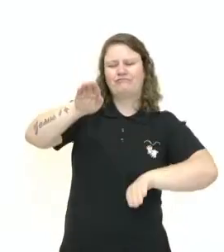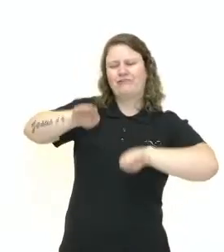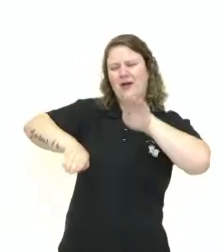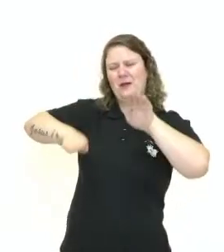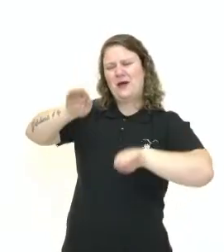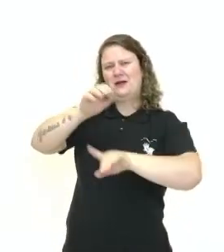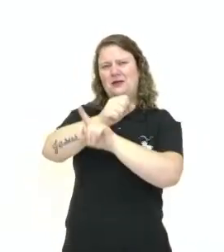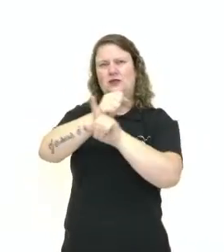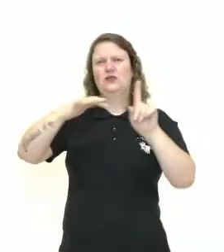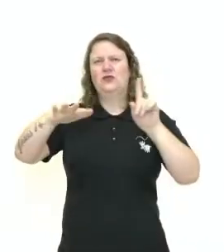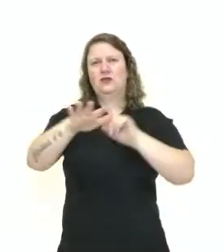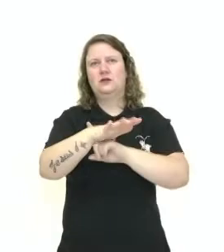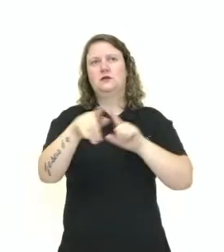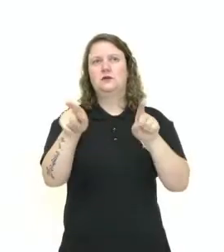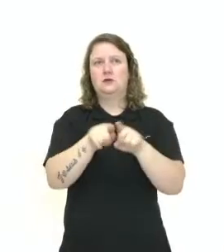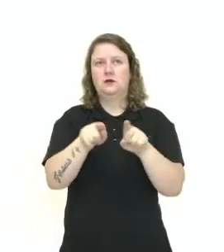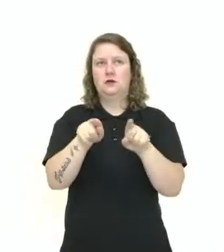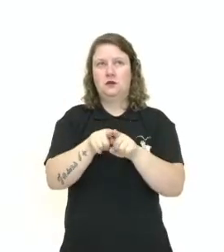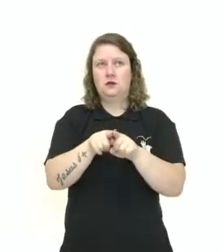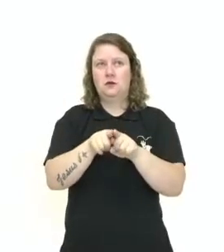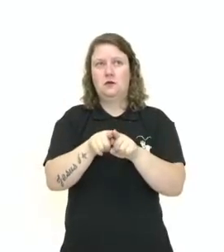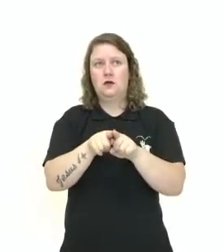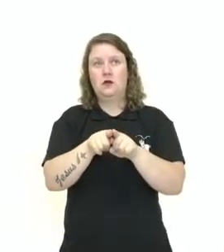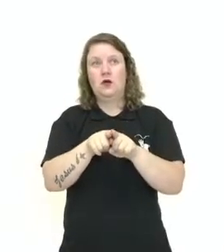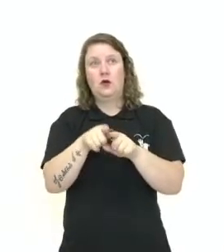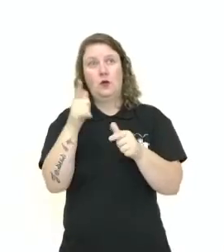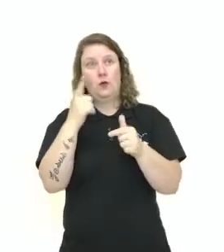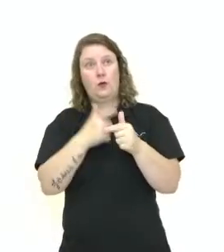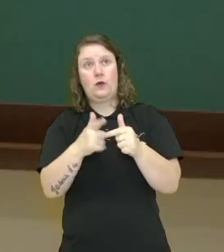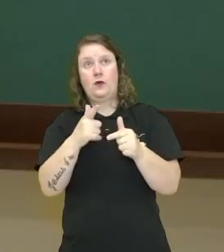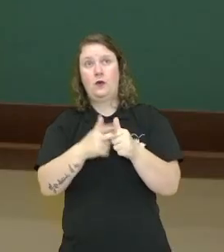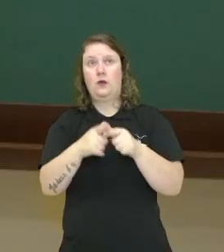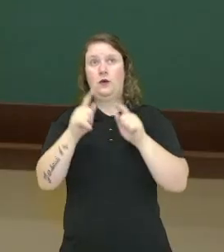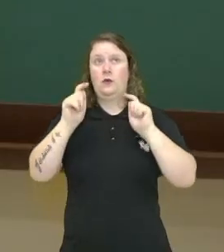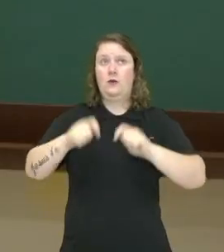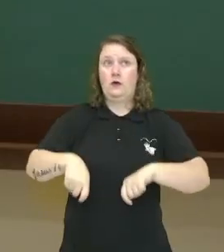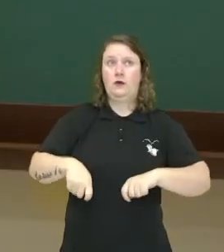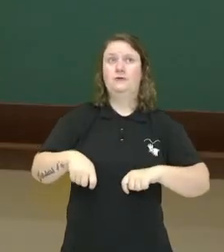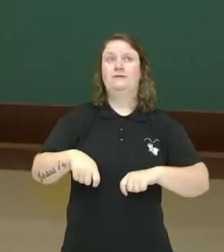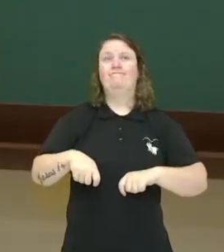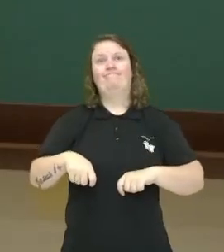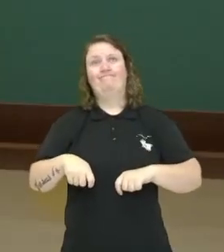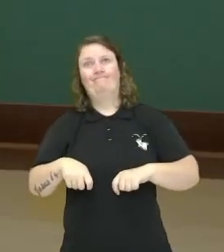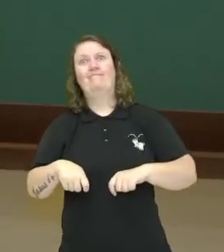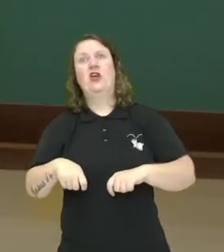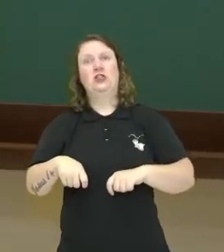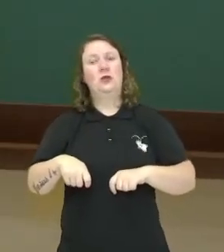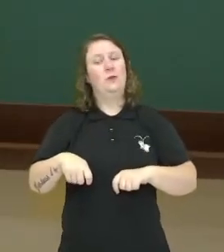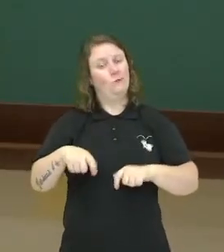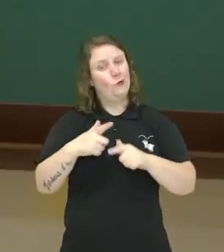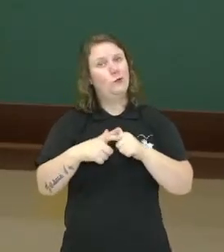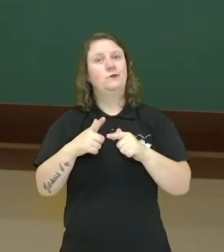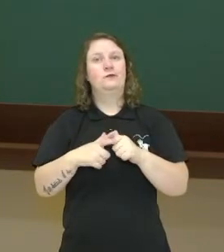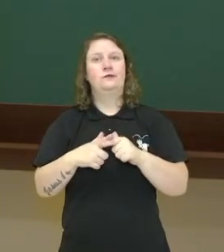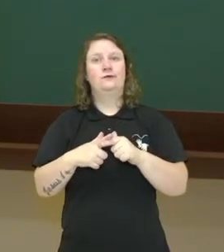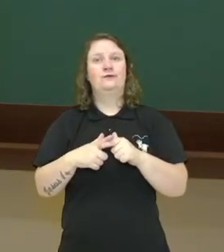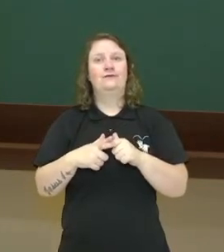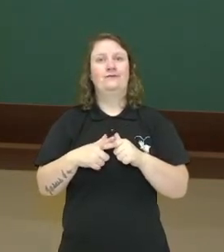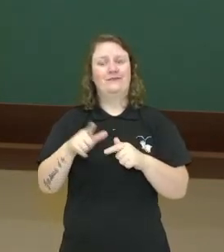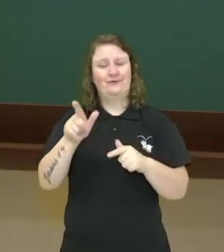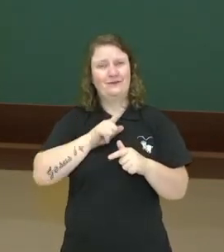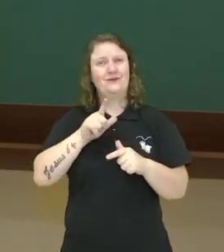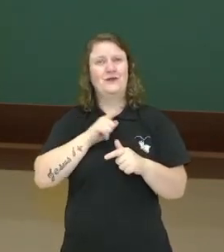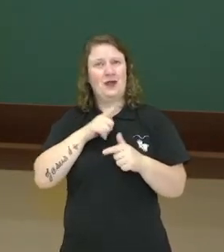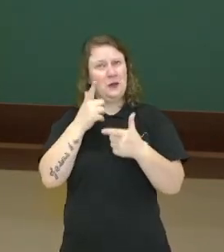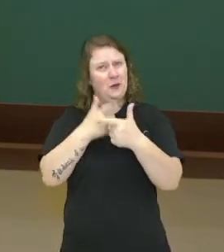inclusão no clube das potências mundiais ali até meados de 2020. Então, vejo que nós temos fatores também não muito interessantes